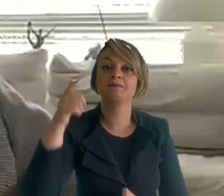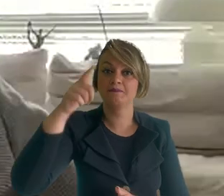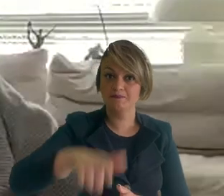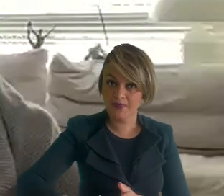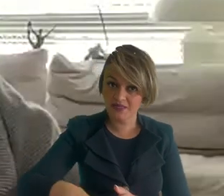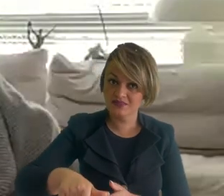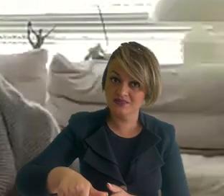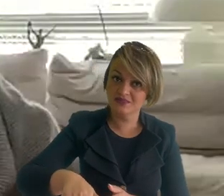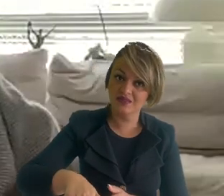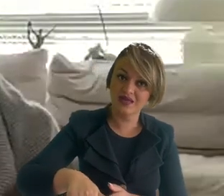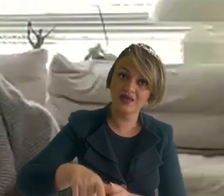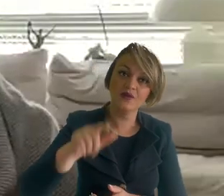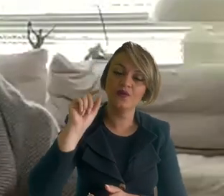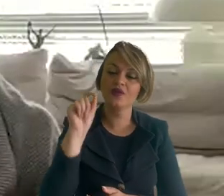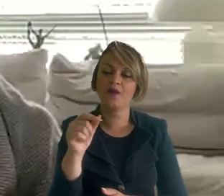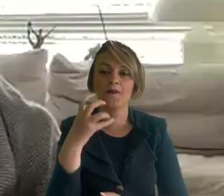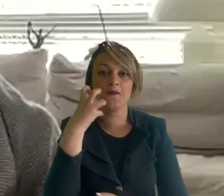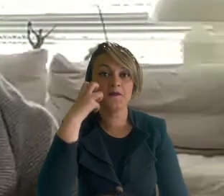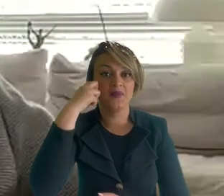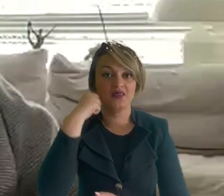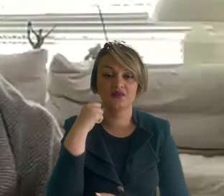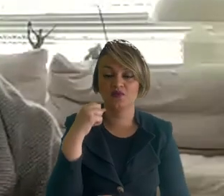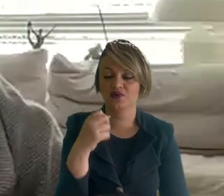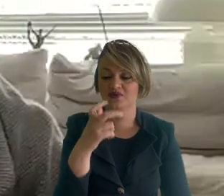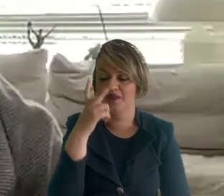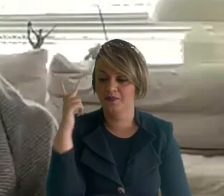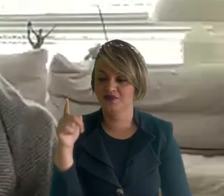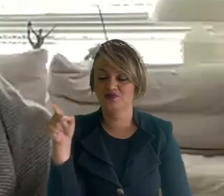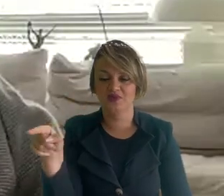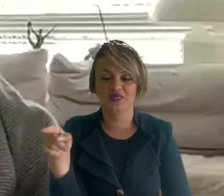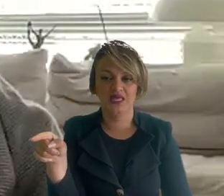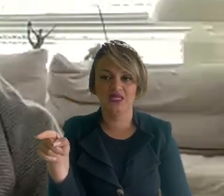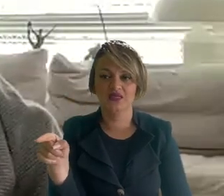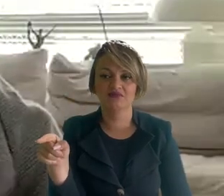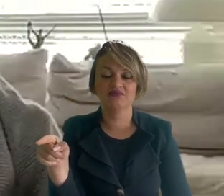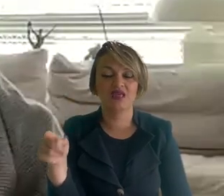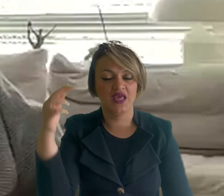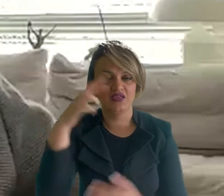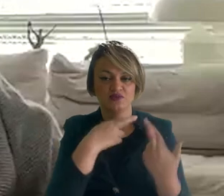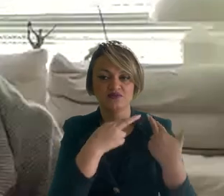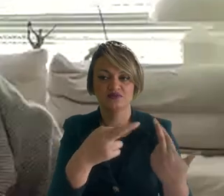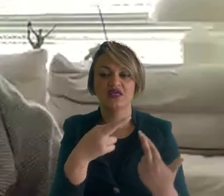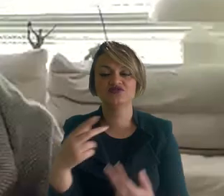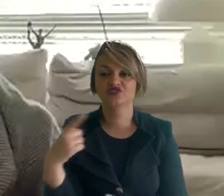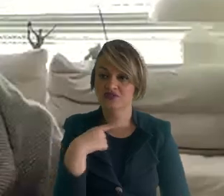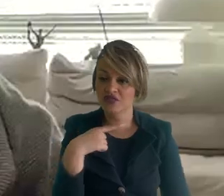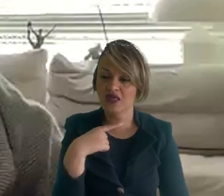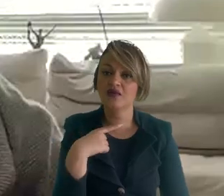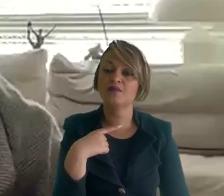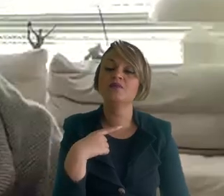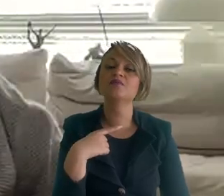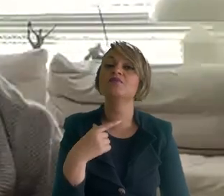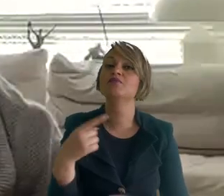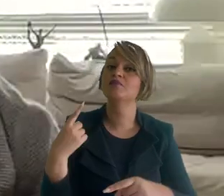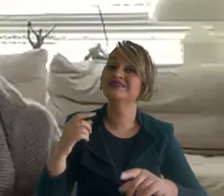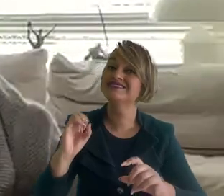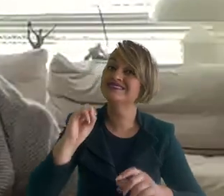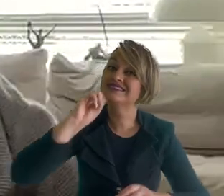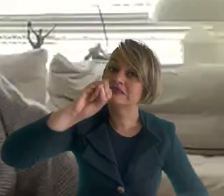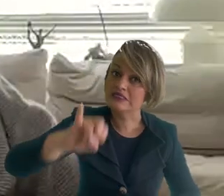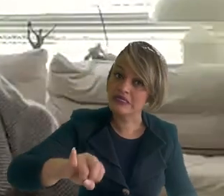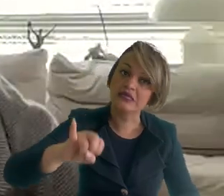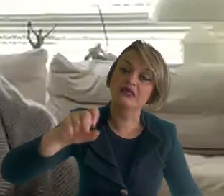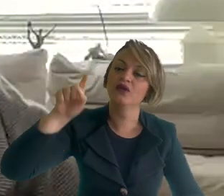391 dizendo o patrimônio da pessoa responde por seus atos vírgula desde que